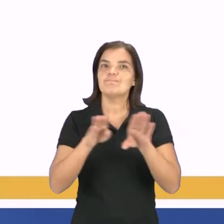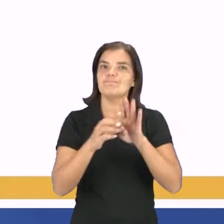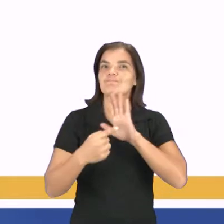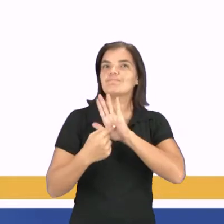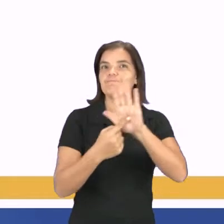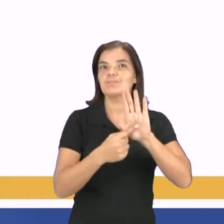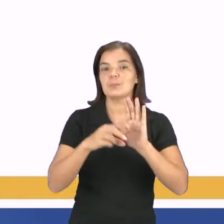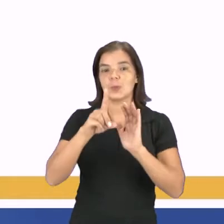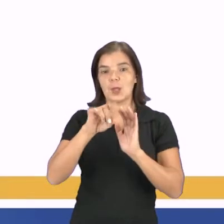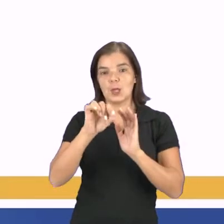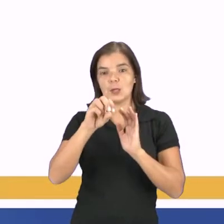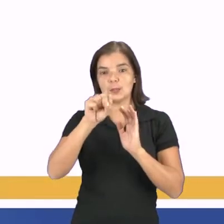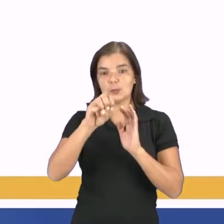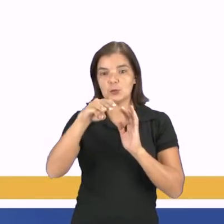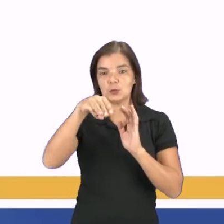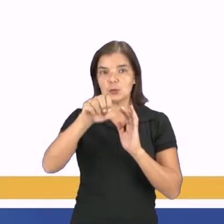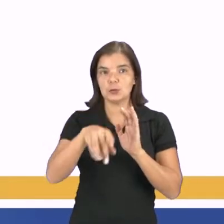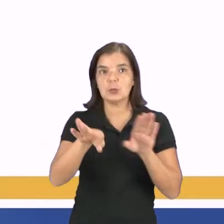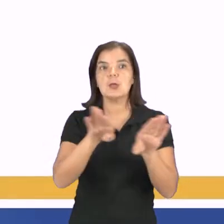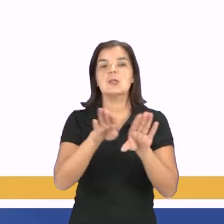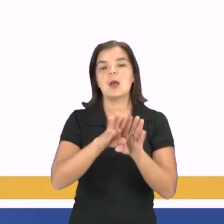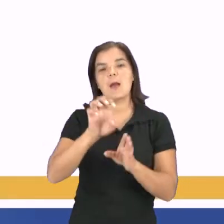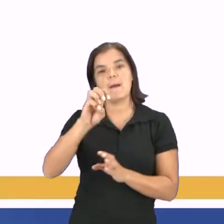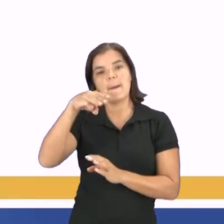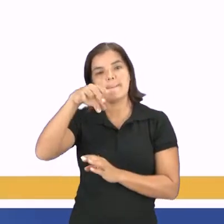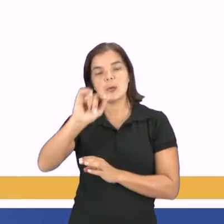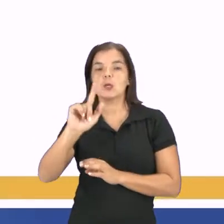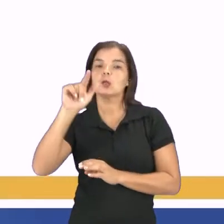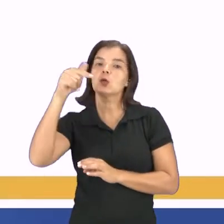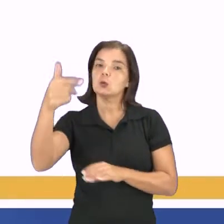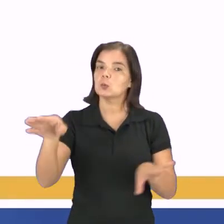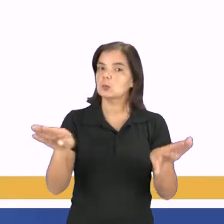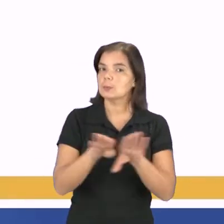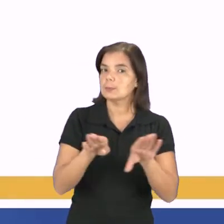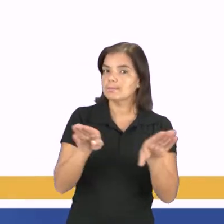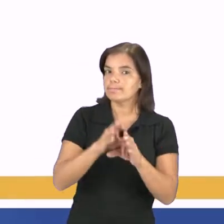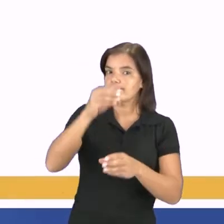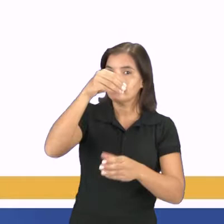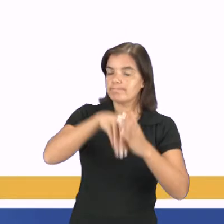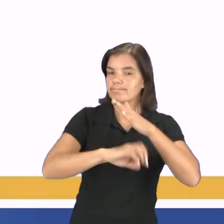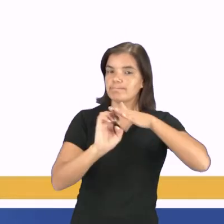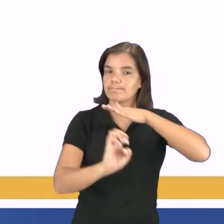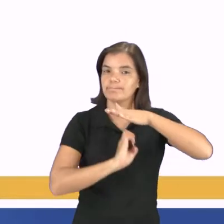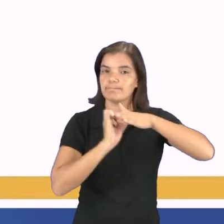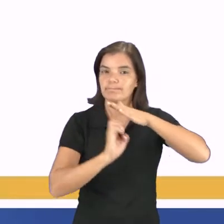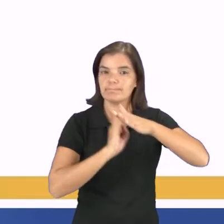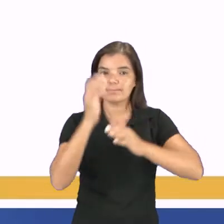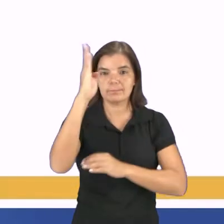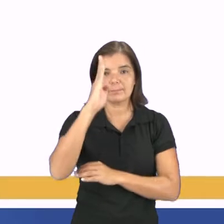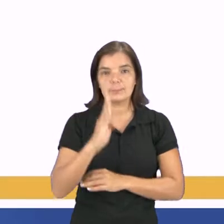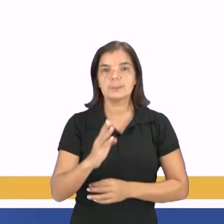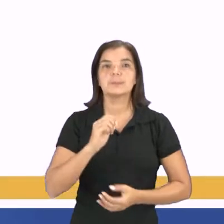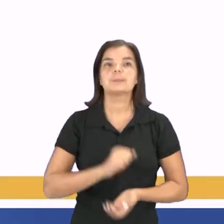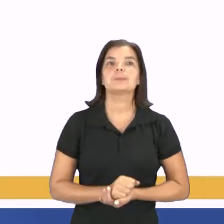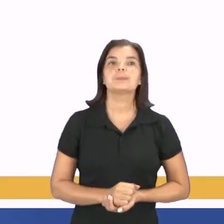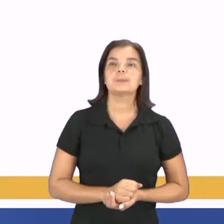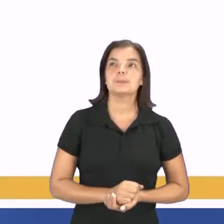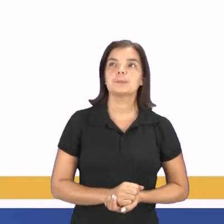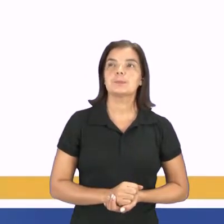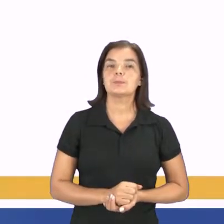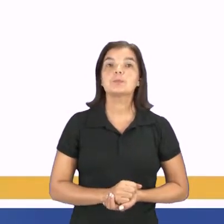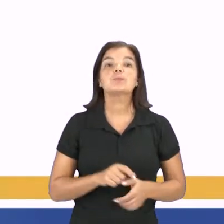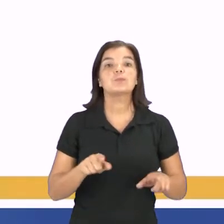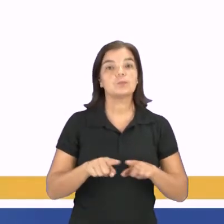destaque-se também a Disney Music e a EMI, e entre outras que também estão dentro da produção brasileira.